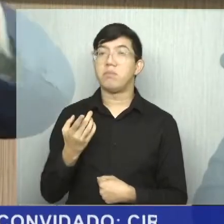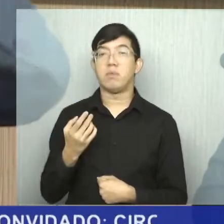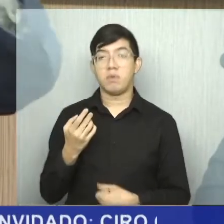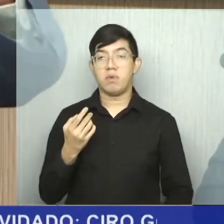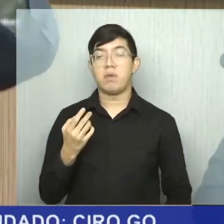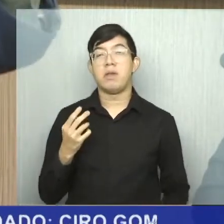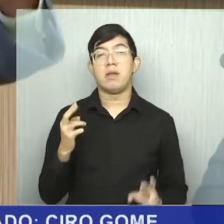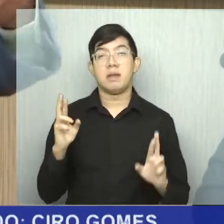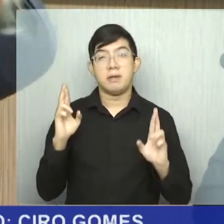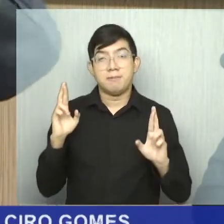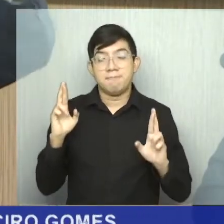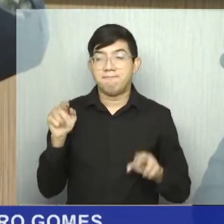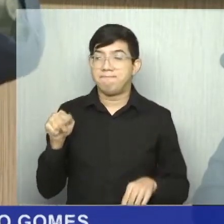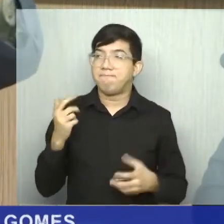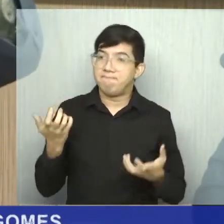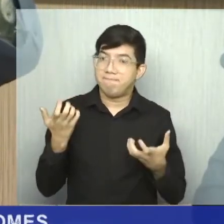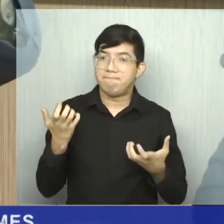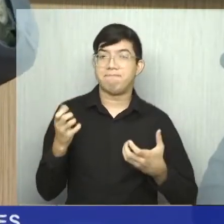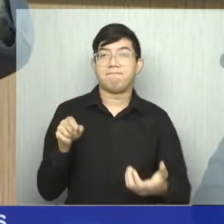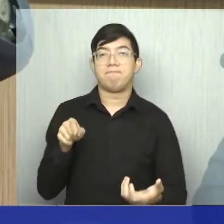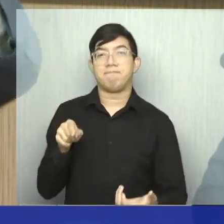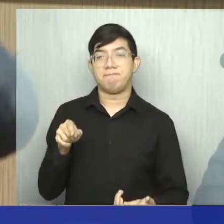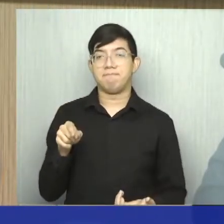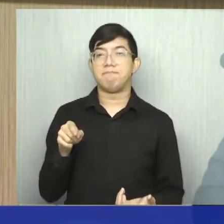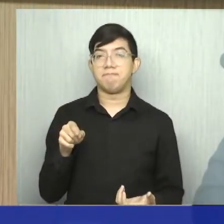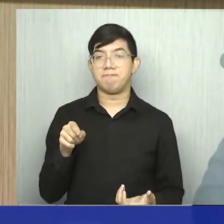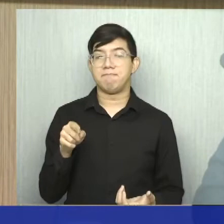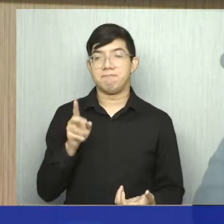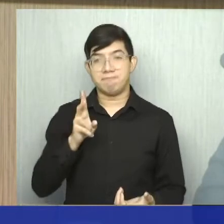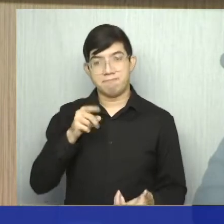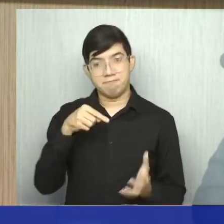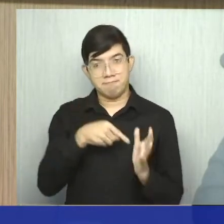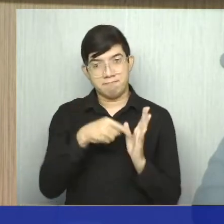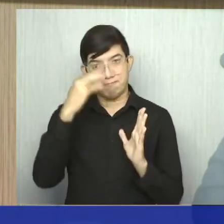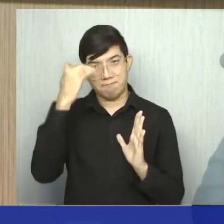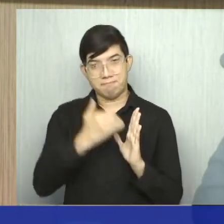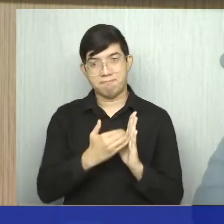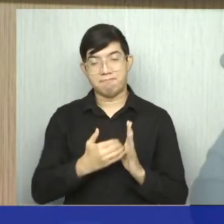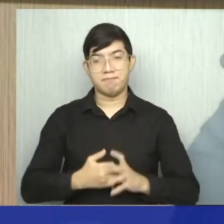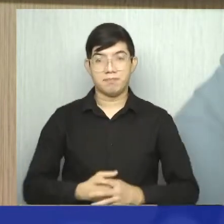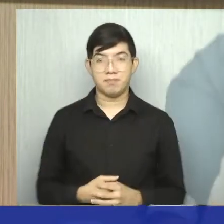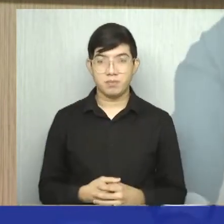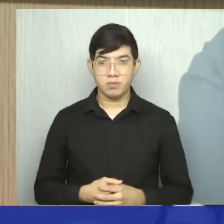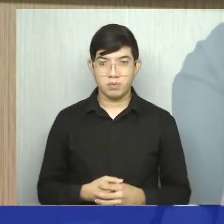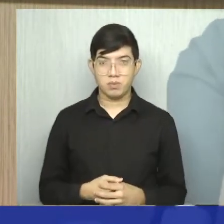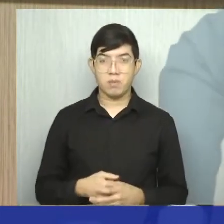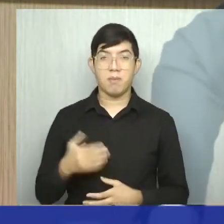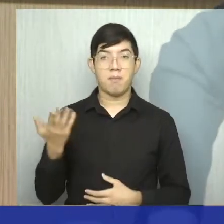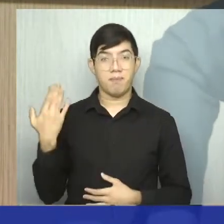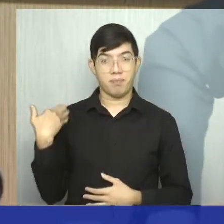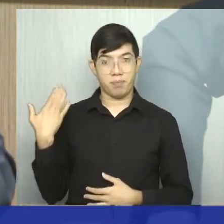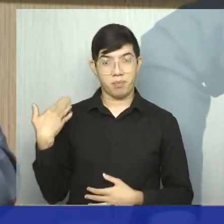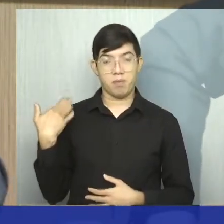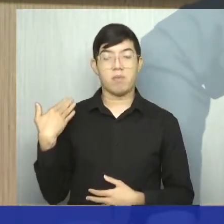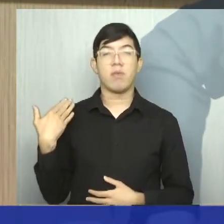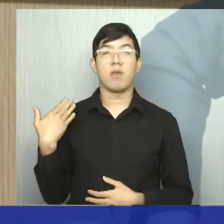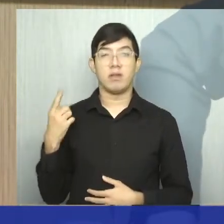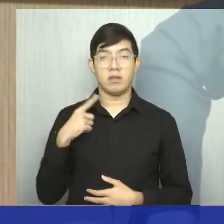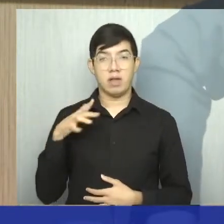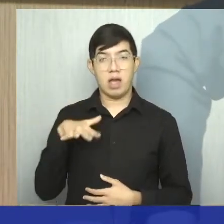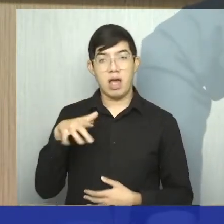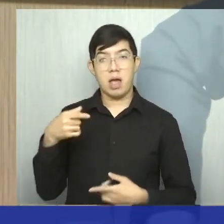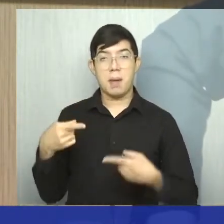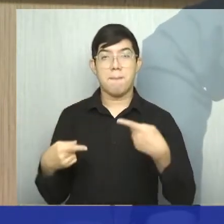Ainda hoje, esperando um país chegar na prática desse capítulo. Do outro lado, entretanto, no capítulo da economia política, ela